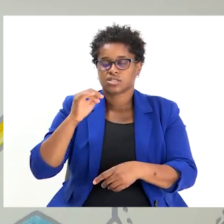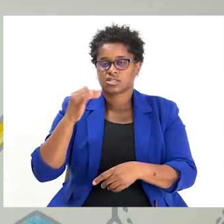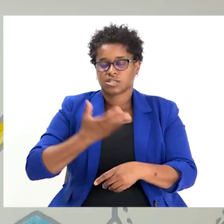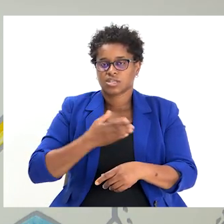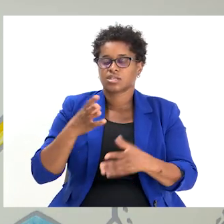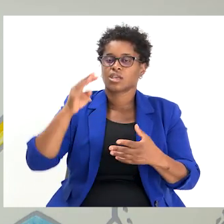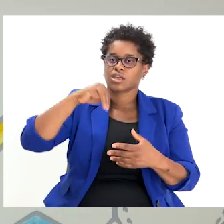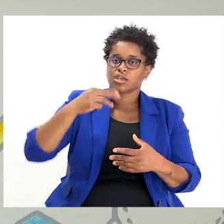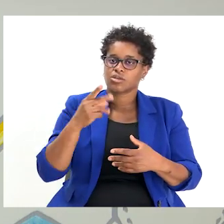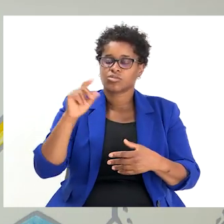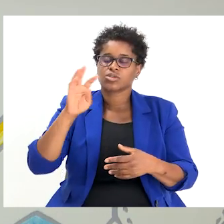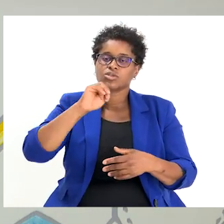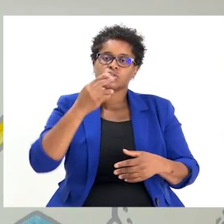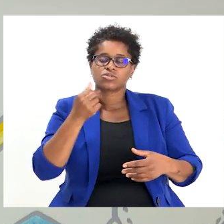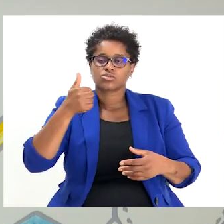substituibilidade,